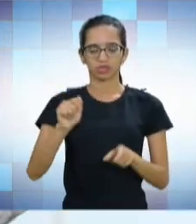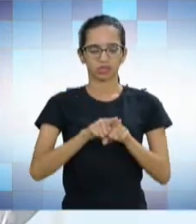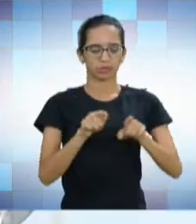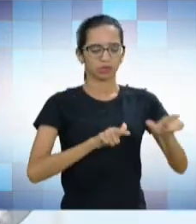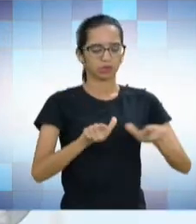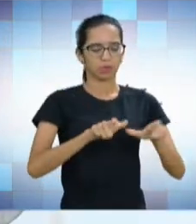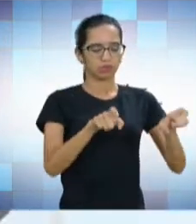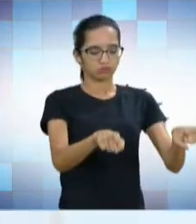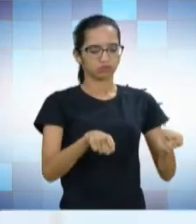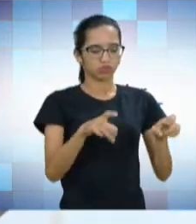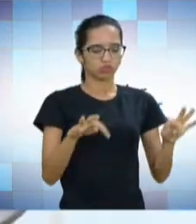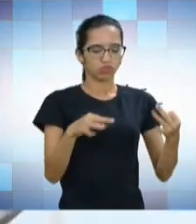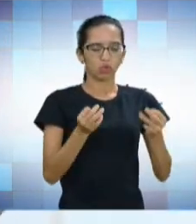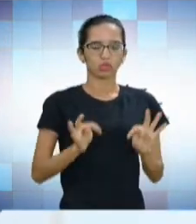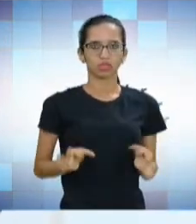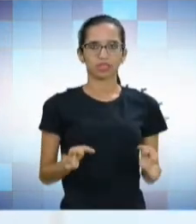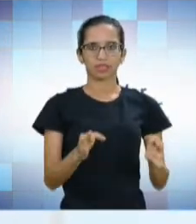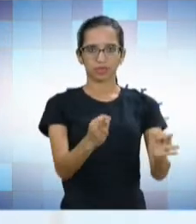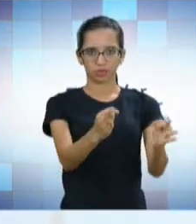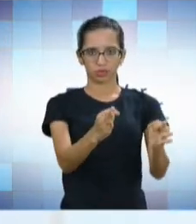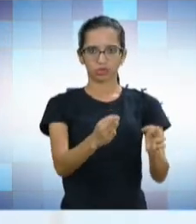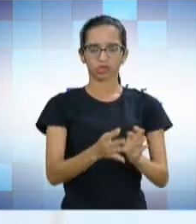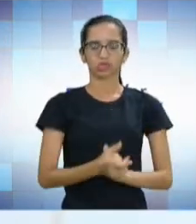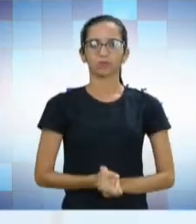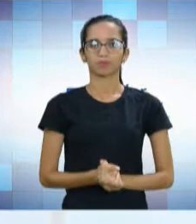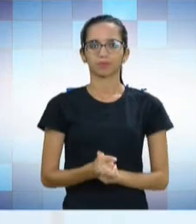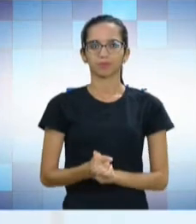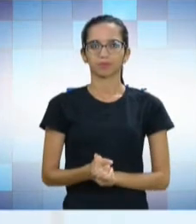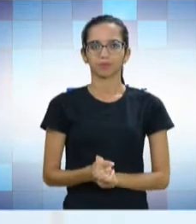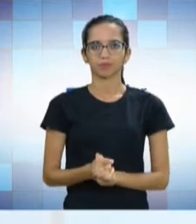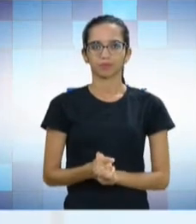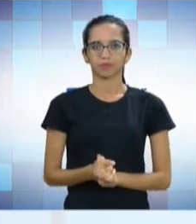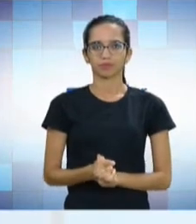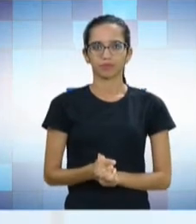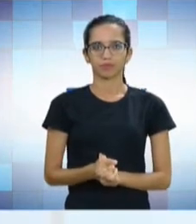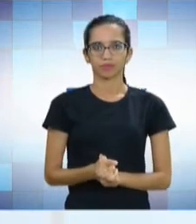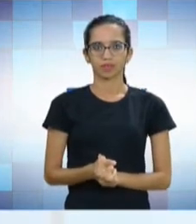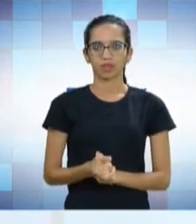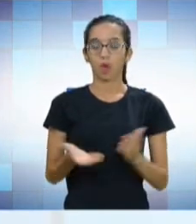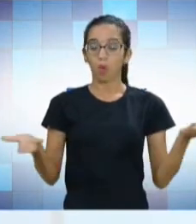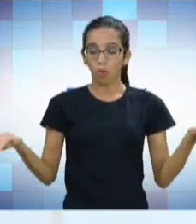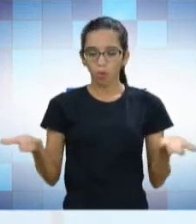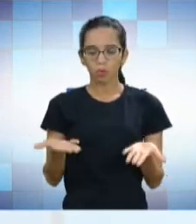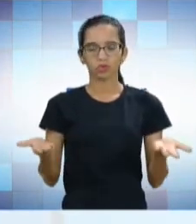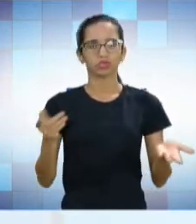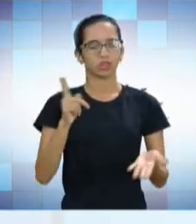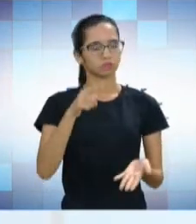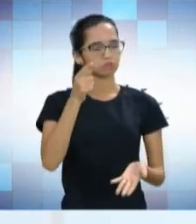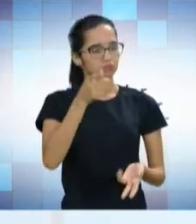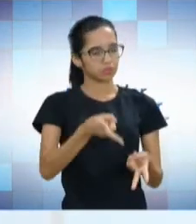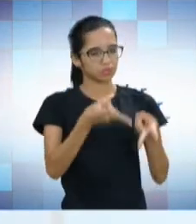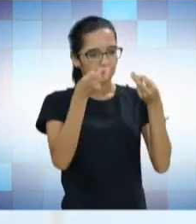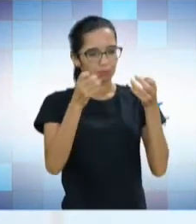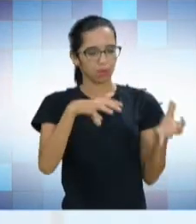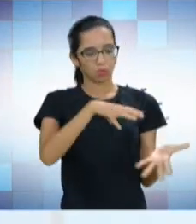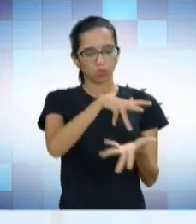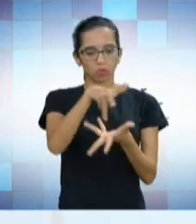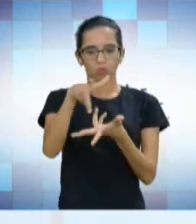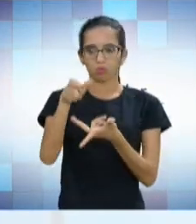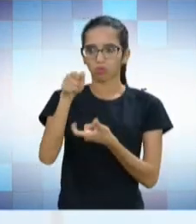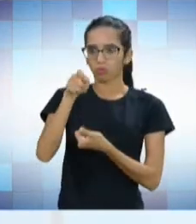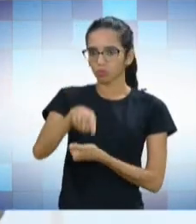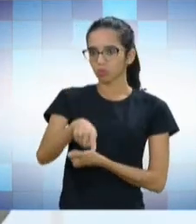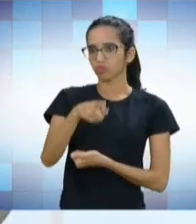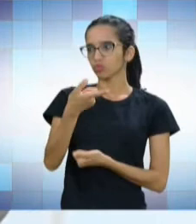informática andré das tecnologias nessas áreas a ikea é o ponto no momento que a gente vê que o mundo